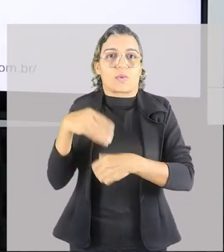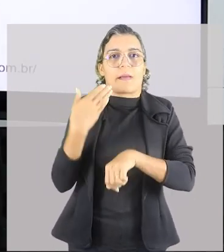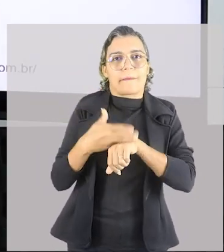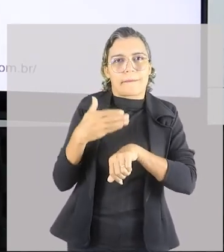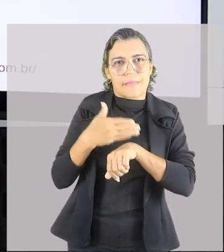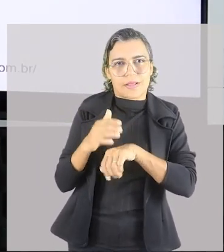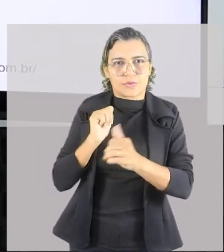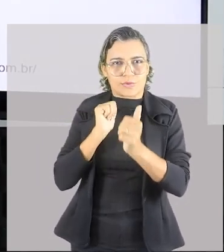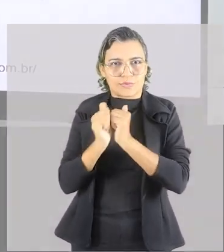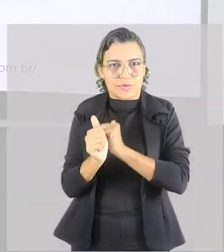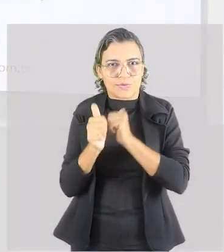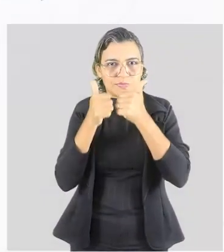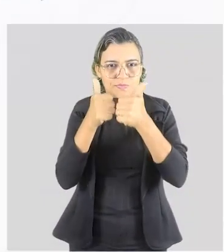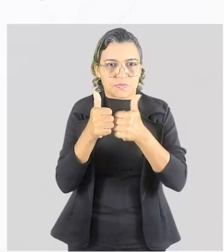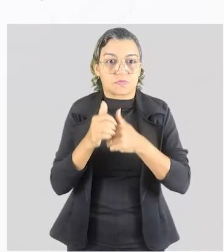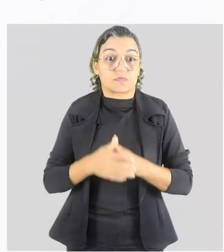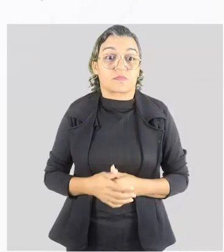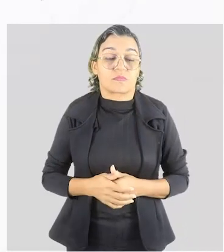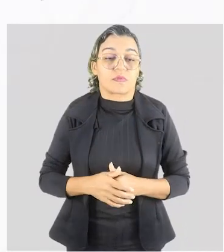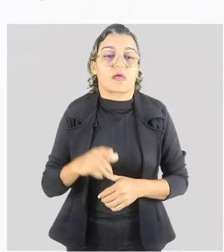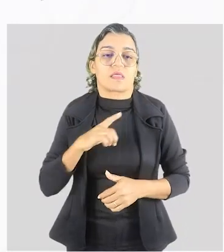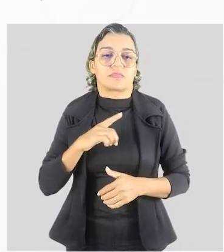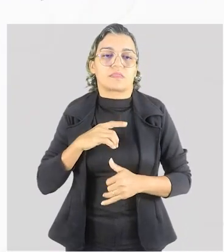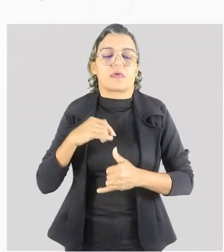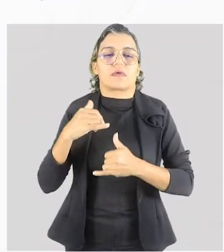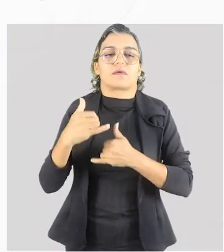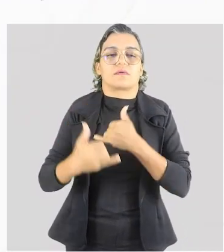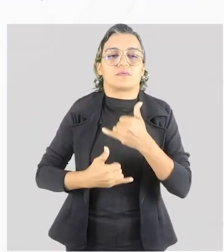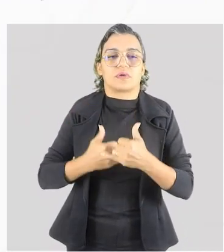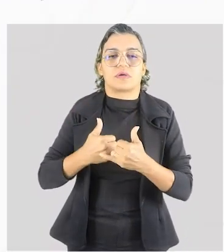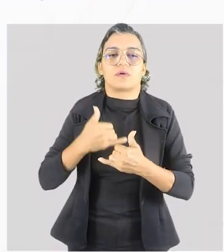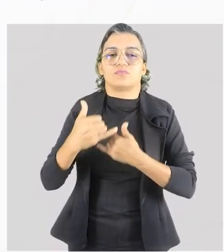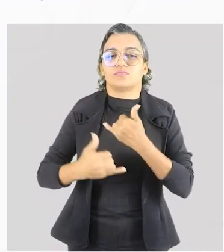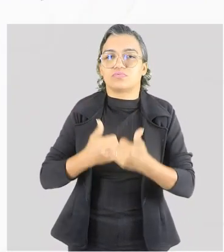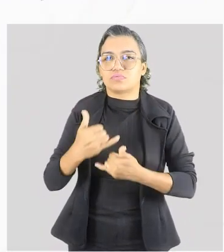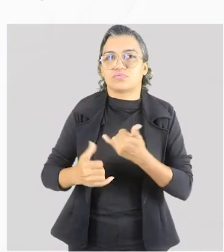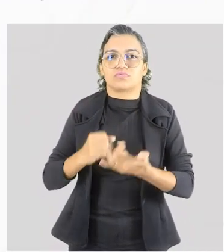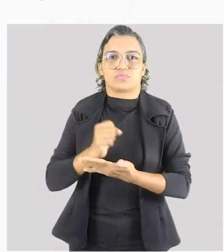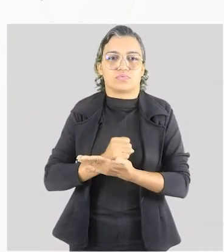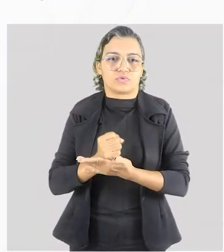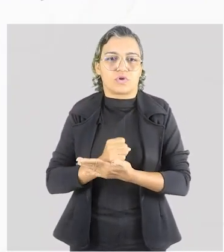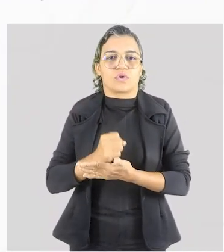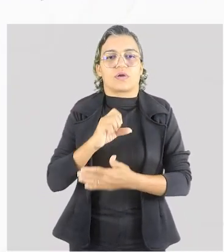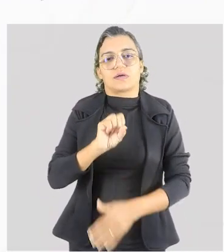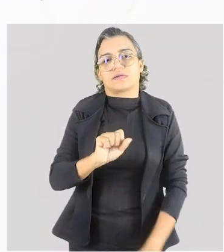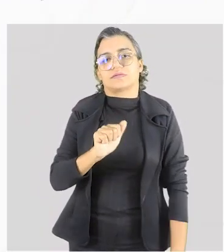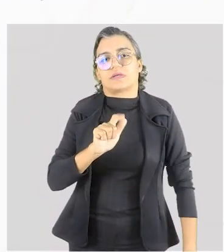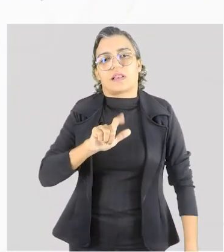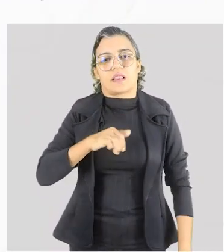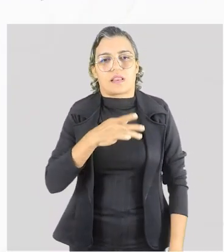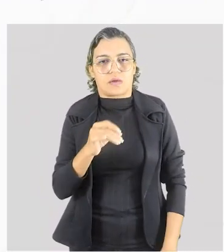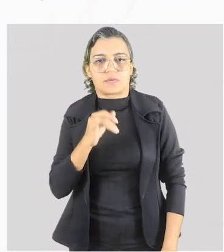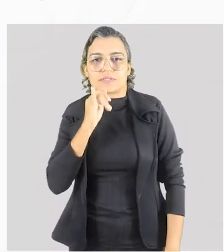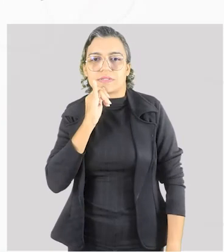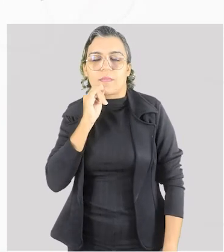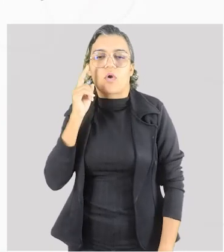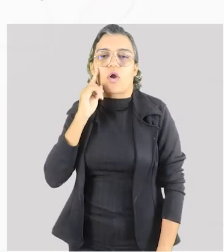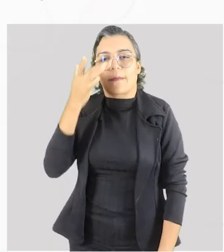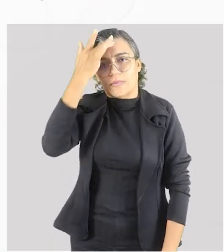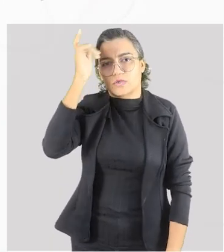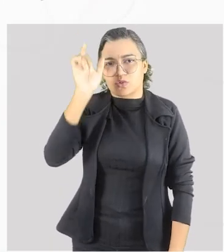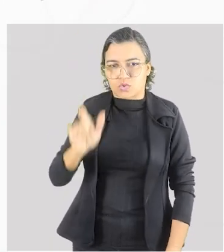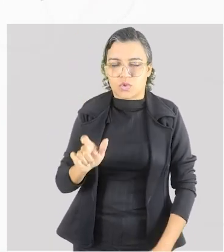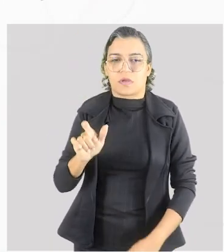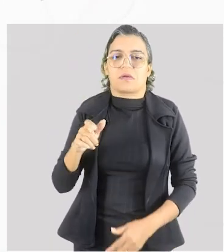momento. Beleza? E aí nós teremos os jogos de salão, que tem como conceito jogos em que o jogador ele depende